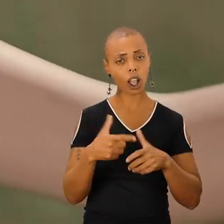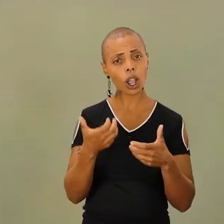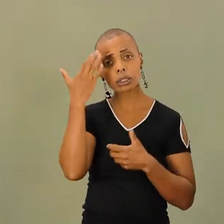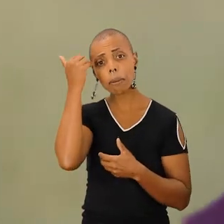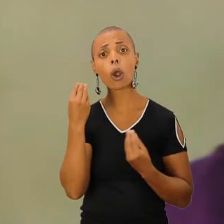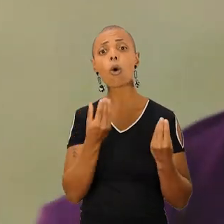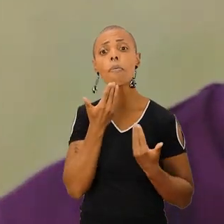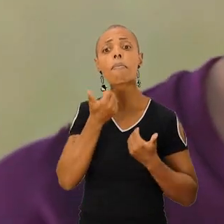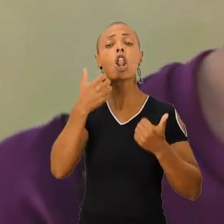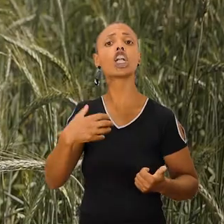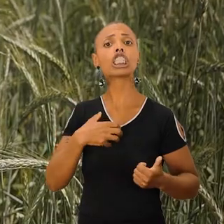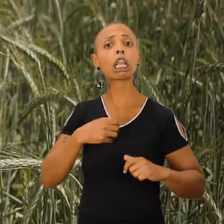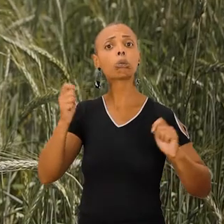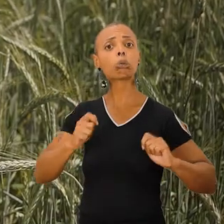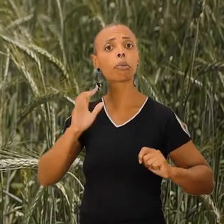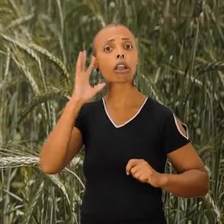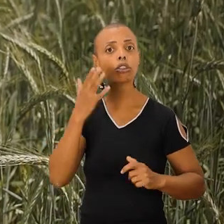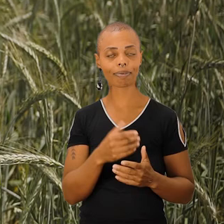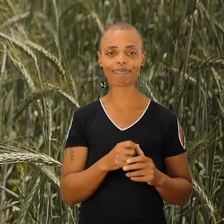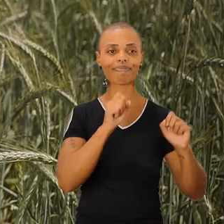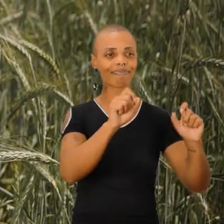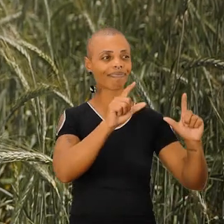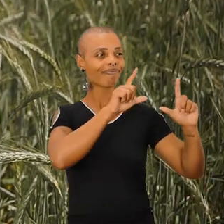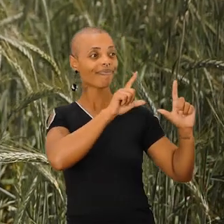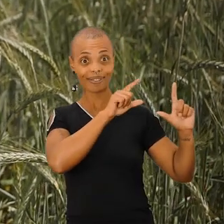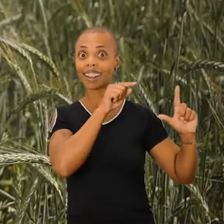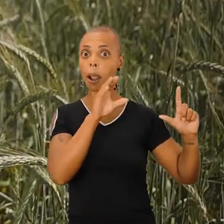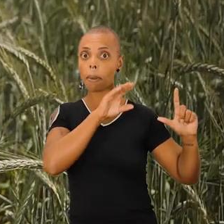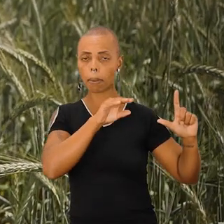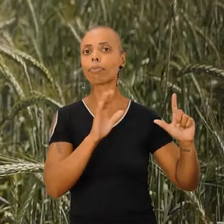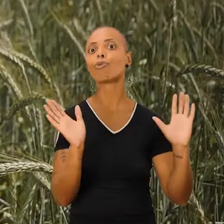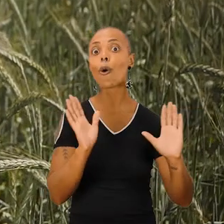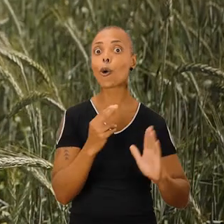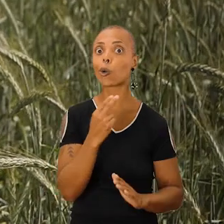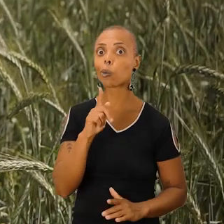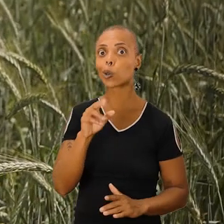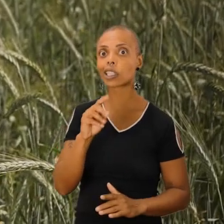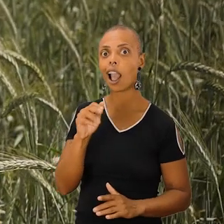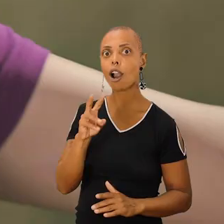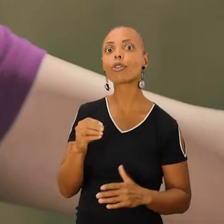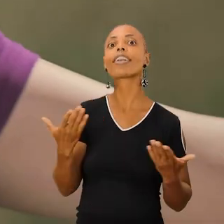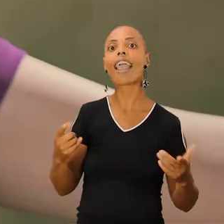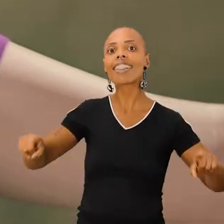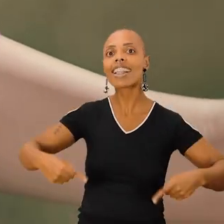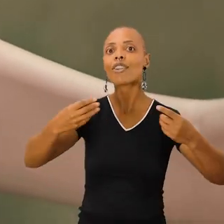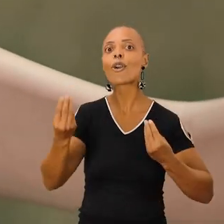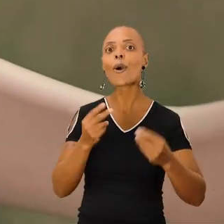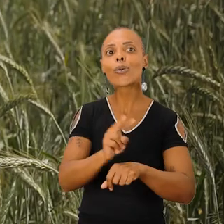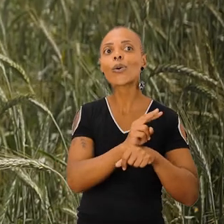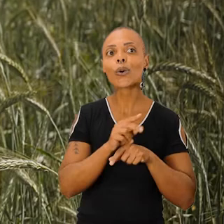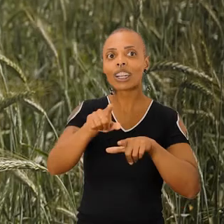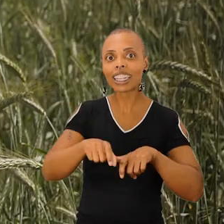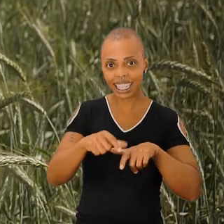qual que é a melhor maneira de fazer isso? Fala, Dininha. Aqui é Gustavo falando. Tudo bem? Como é que tá esse desafio de tocar a fazenda aí? Tô